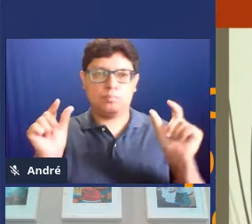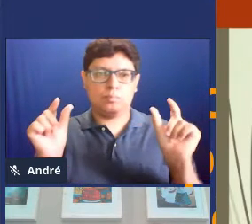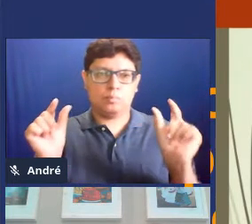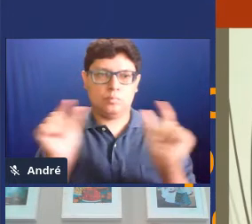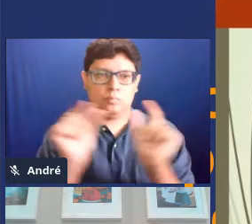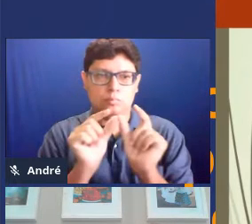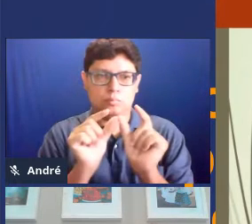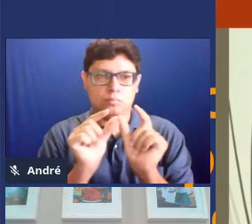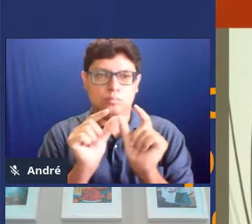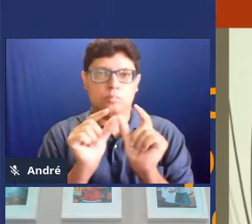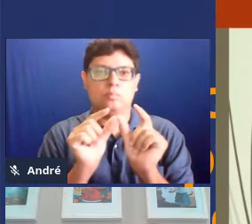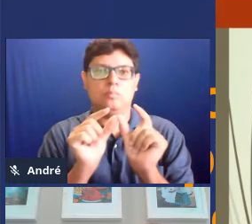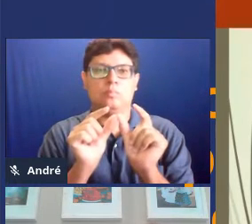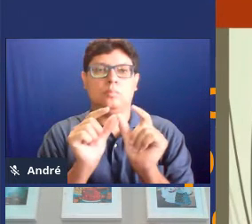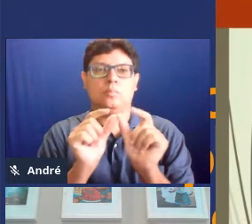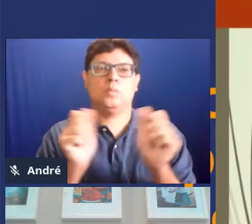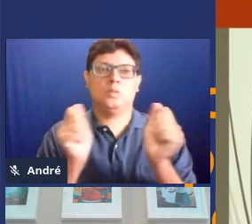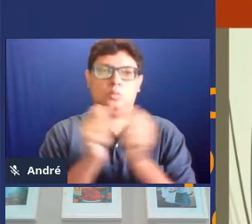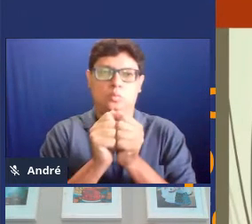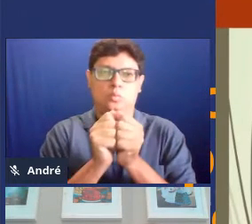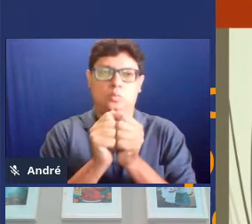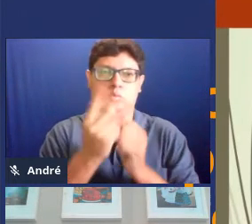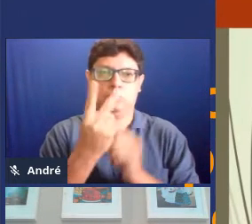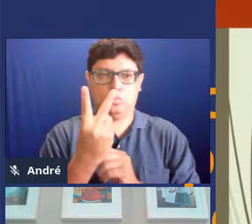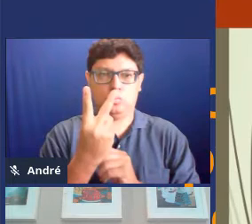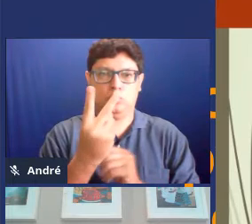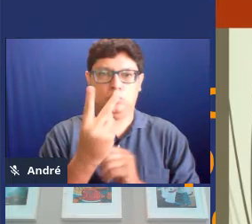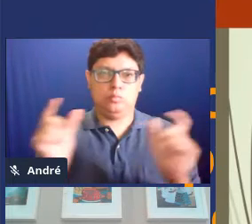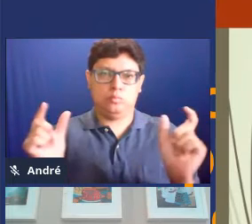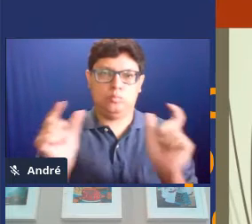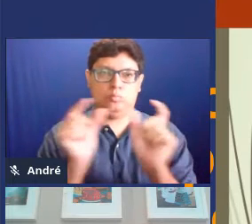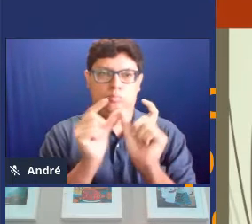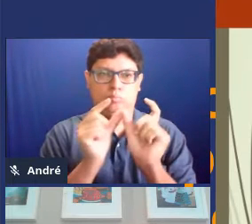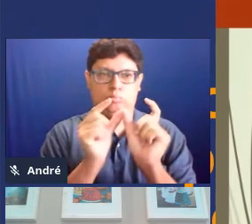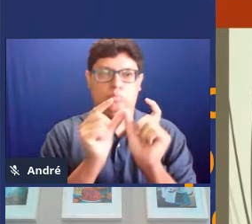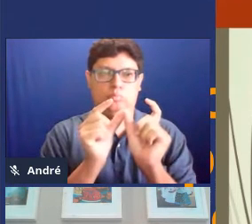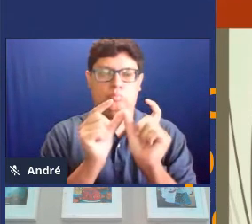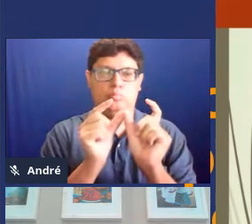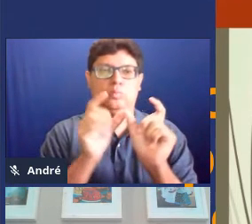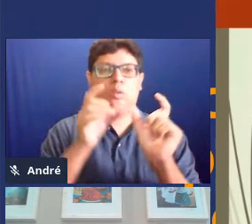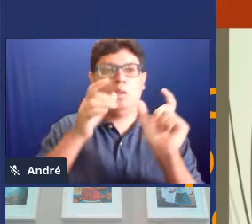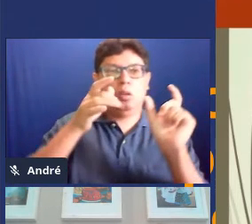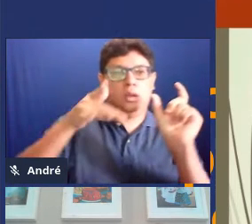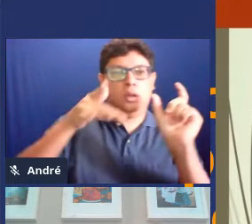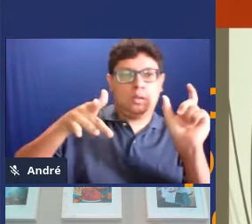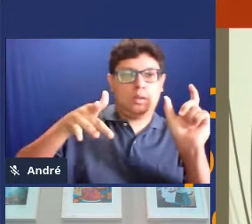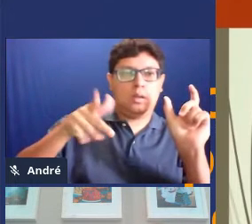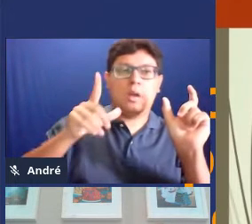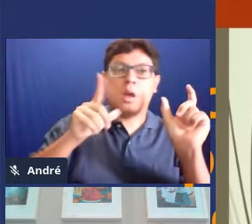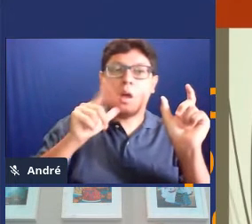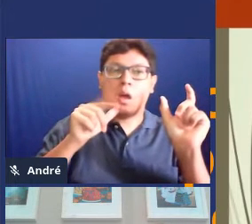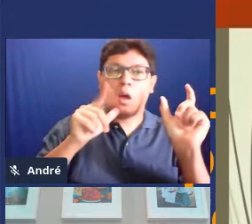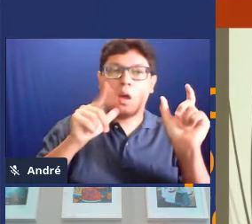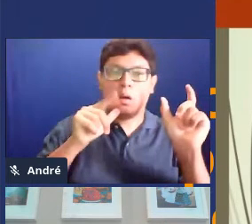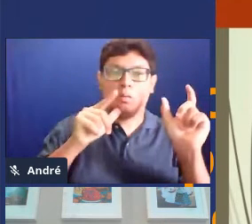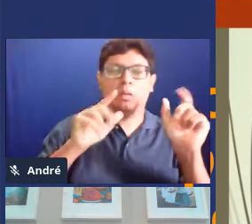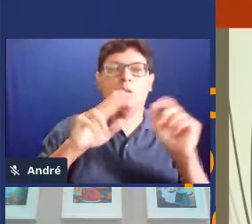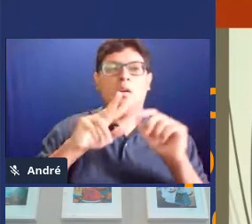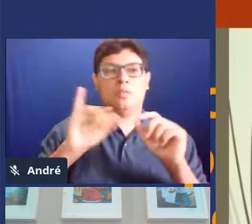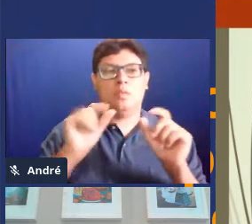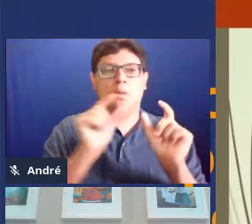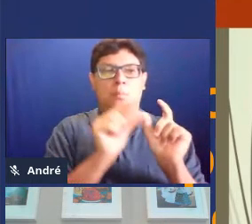eu vou fazendo uma grande cadeia. Mas em que momento essa molécula ganha função? Os